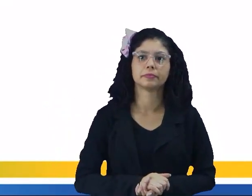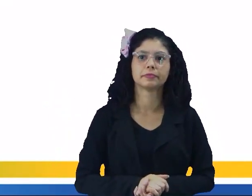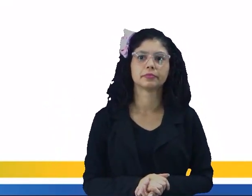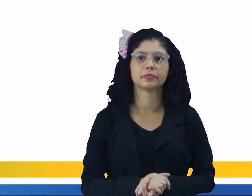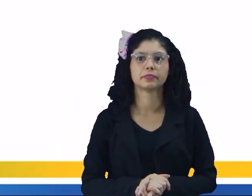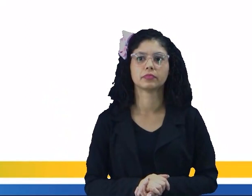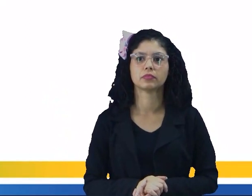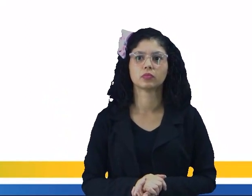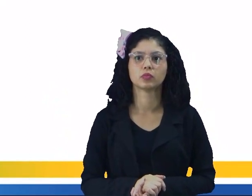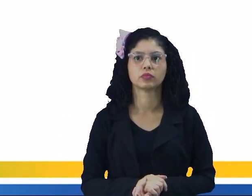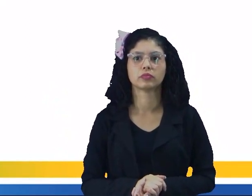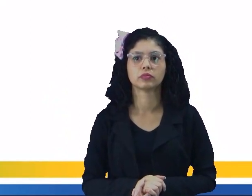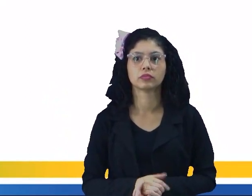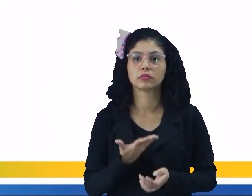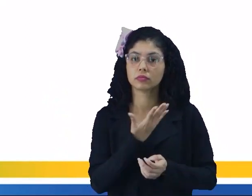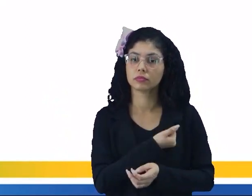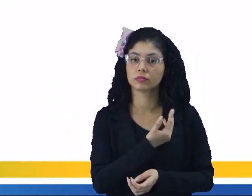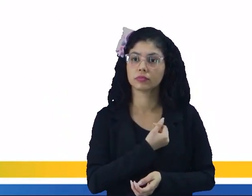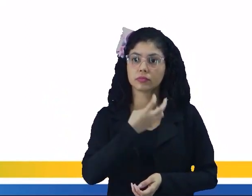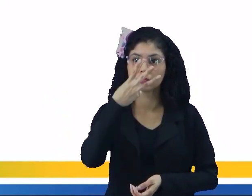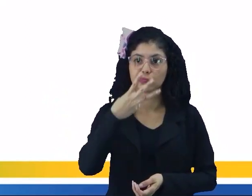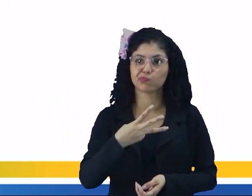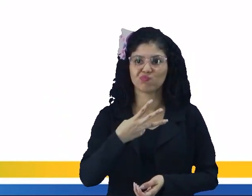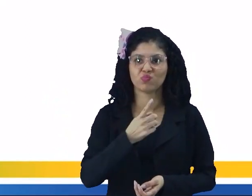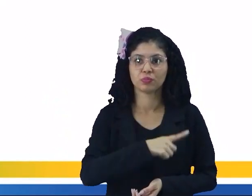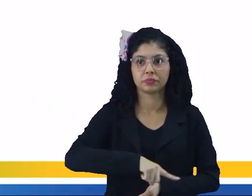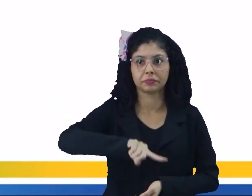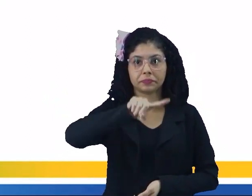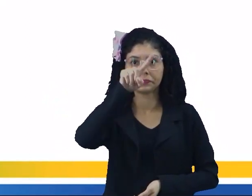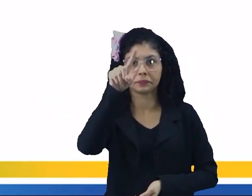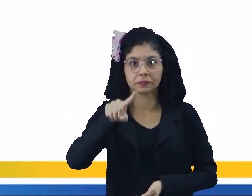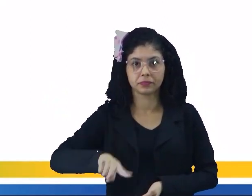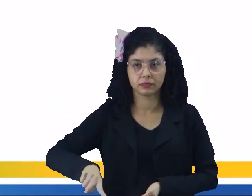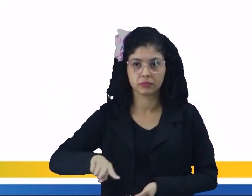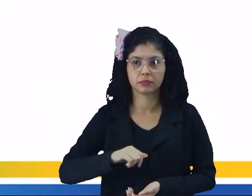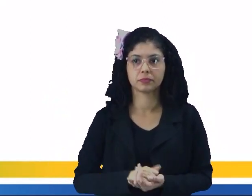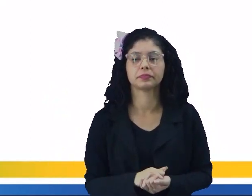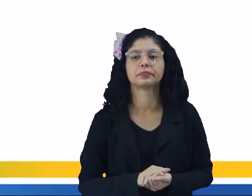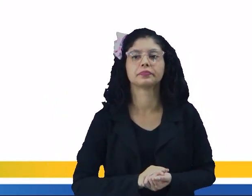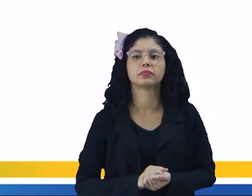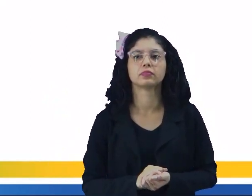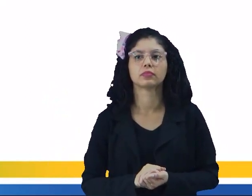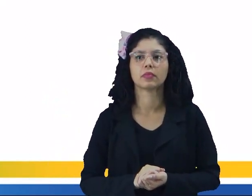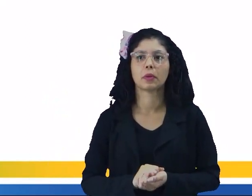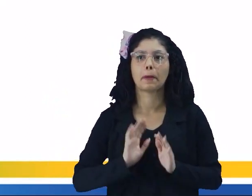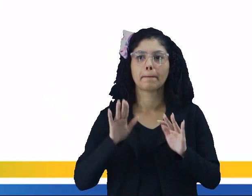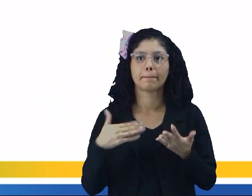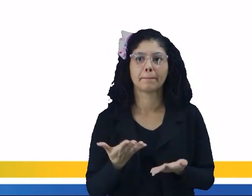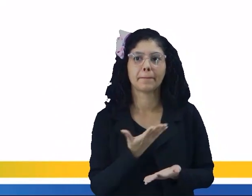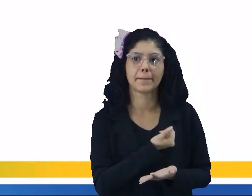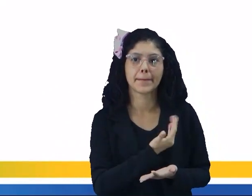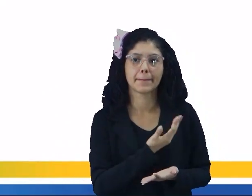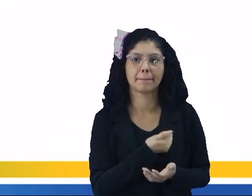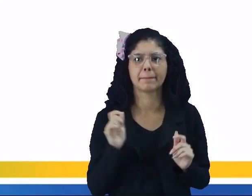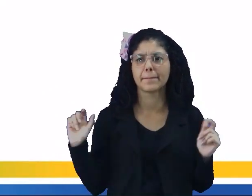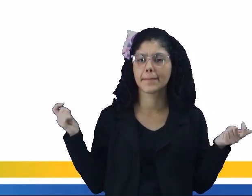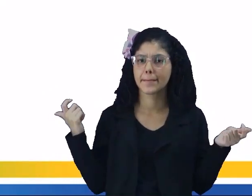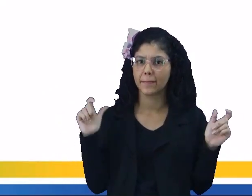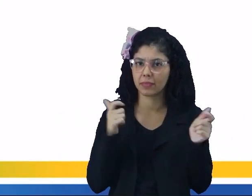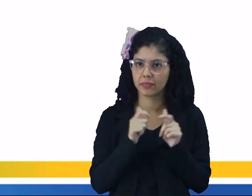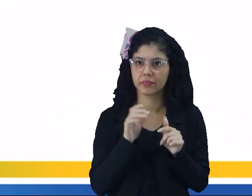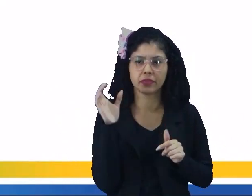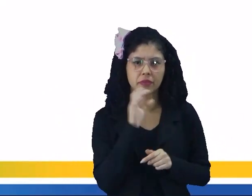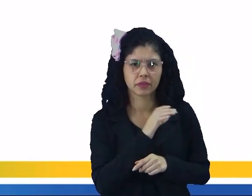aí? É o cinto número 3, né, pela reta que está sendo representado ali. Qual é o cinto que tem